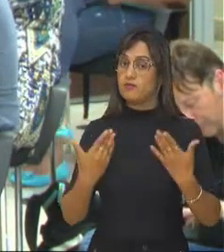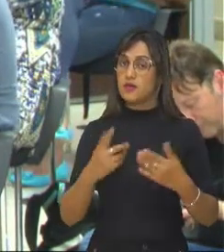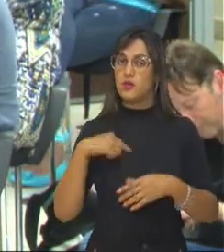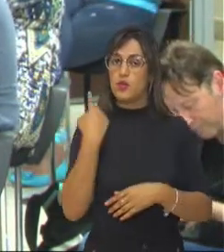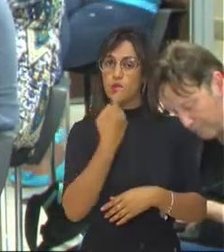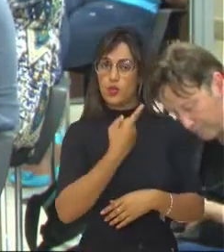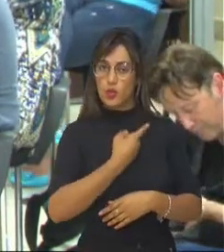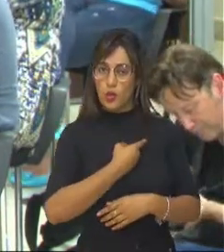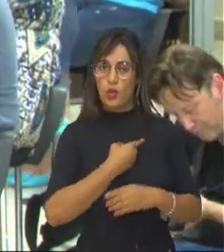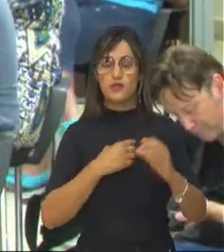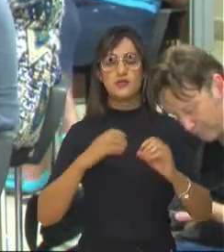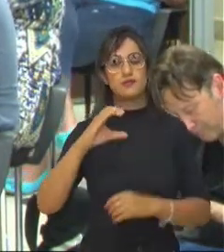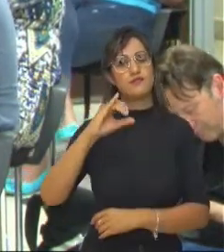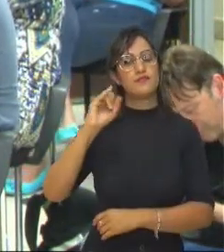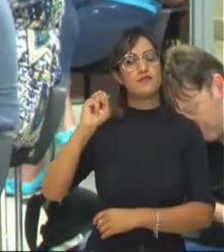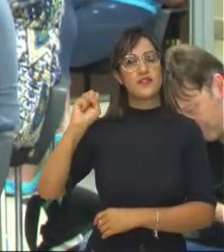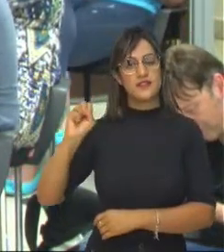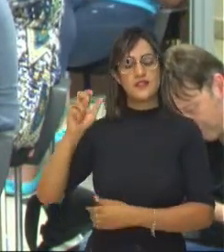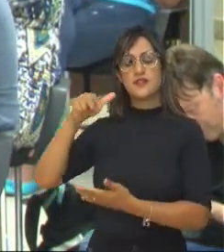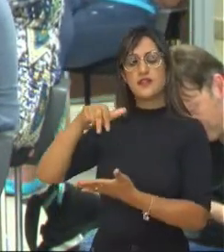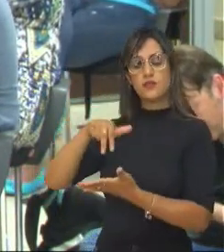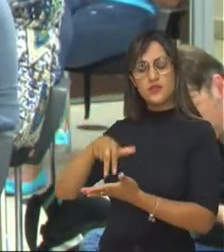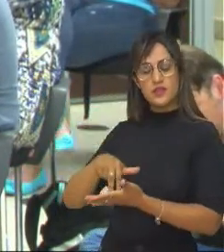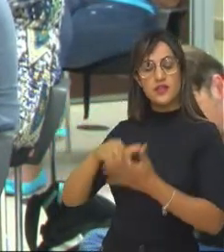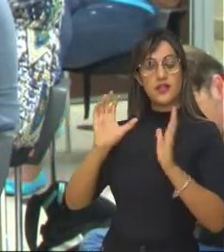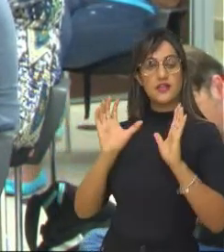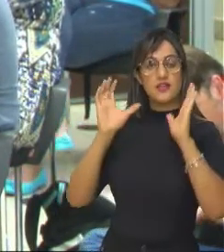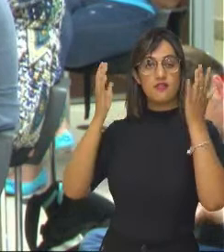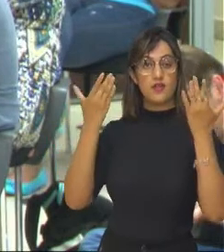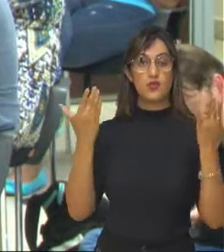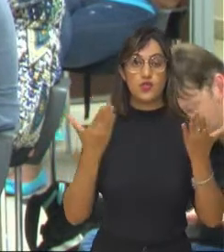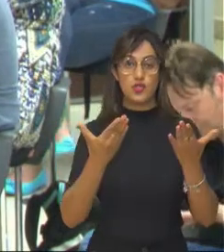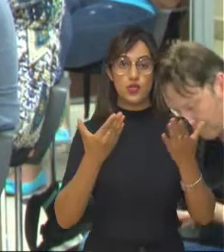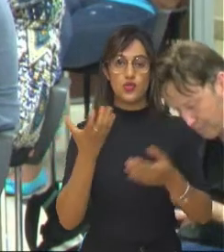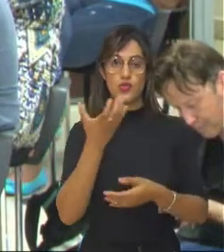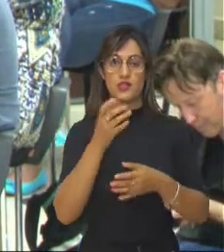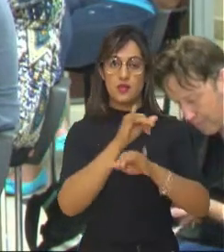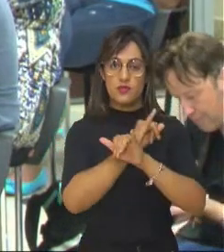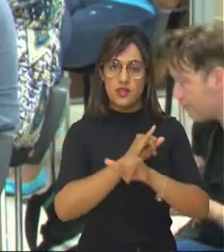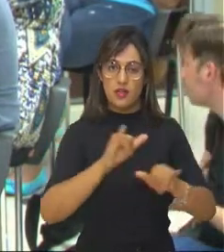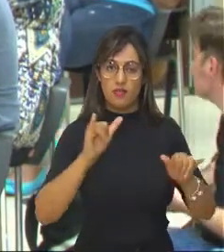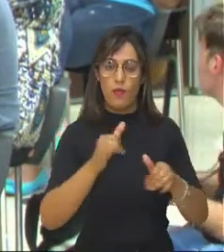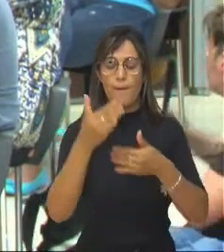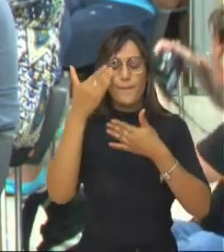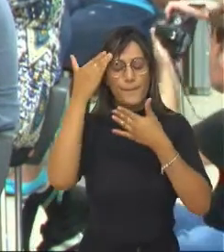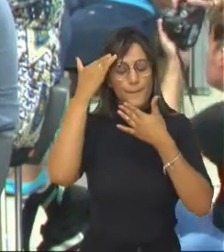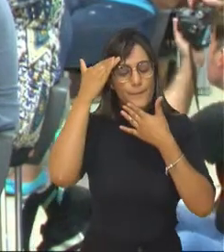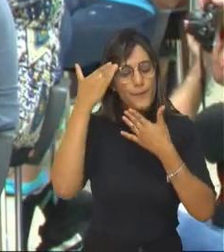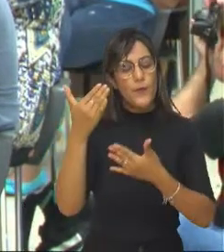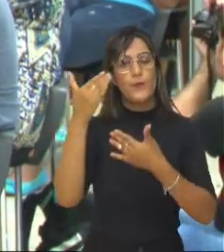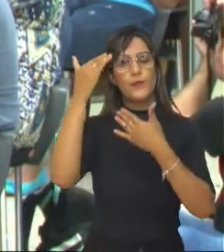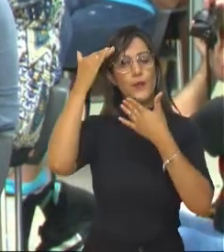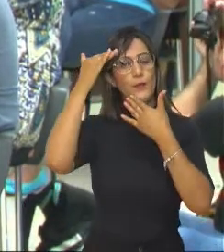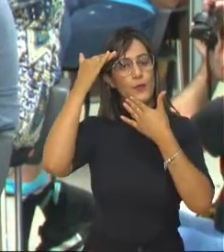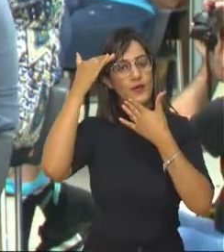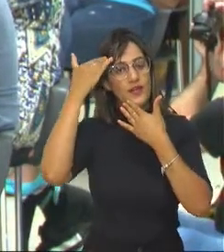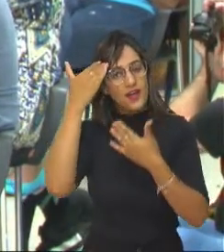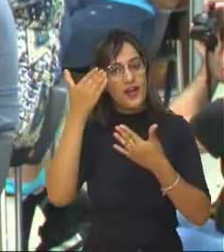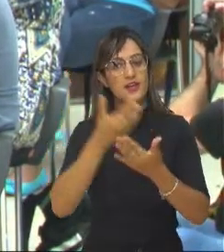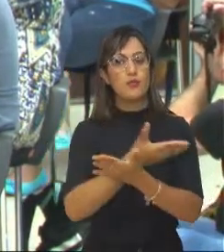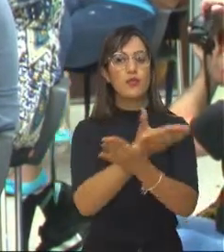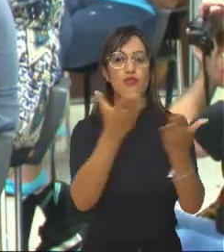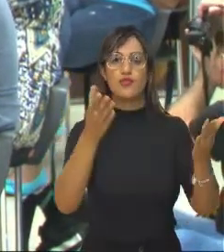aqui também nesse evento de hoje, queremos dizer muito, muito obrigado por vocês existirem e